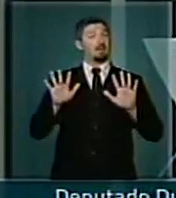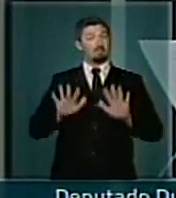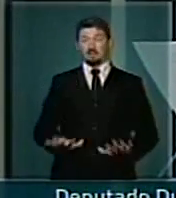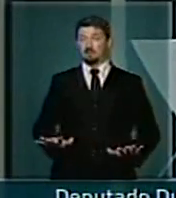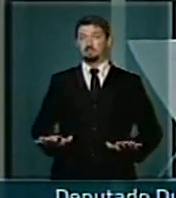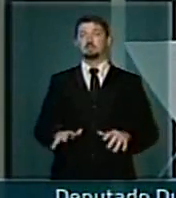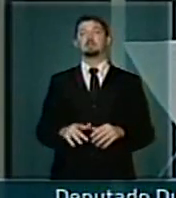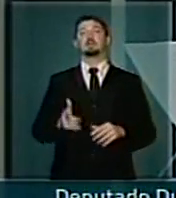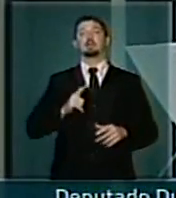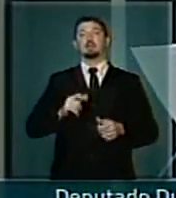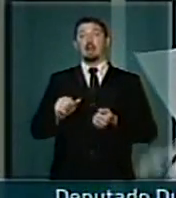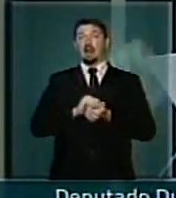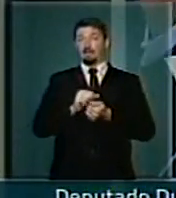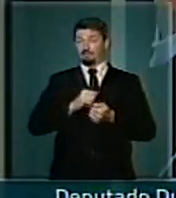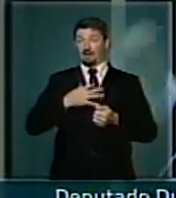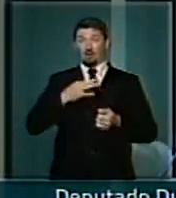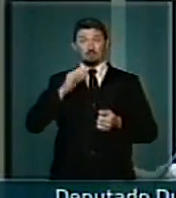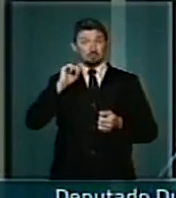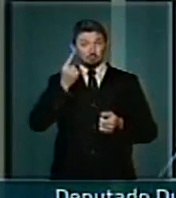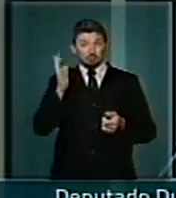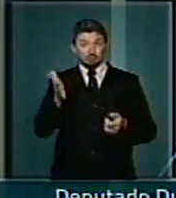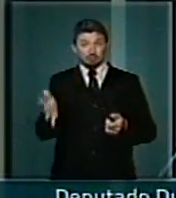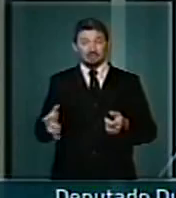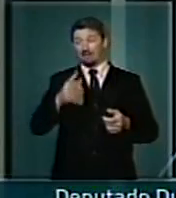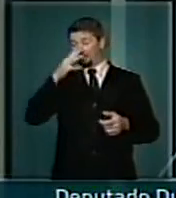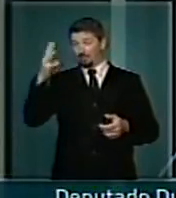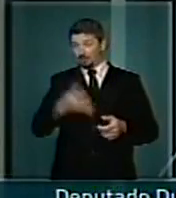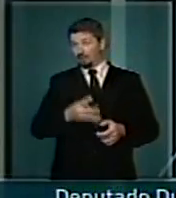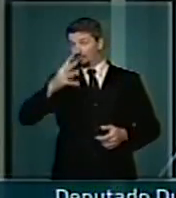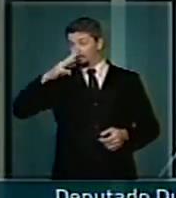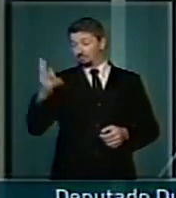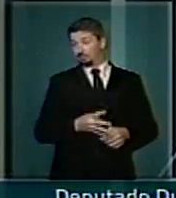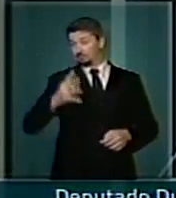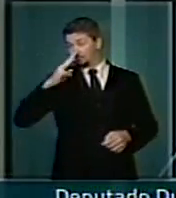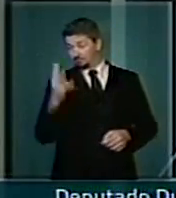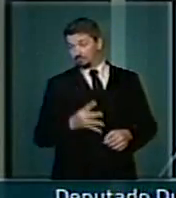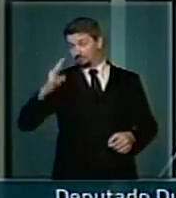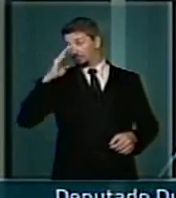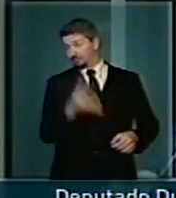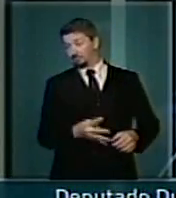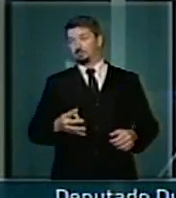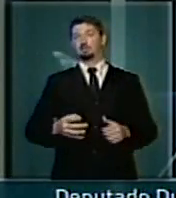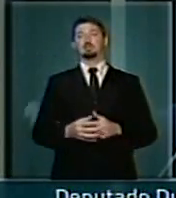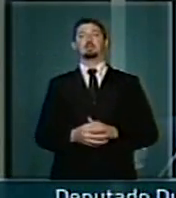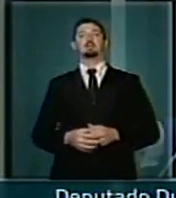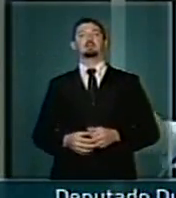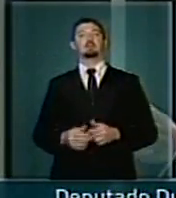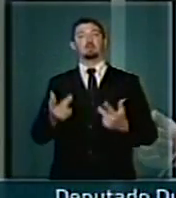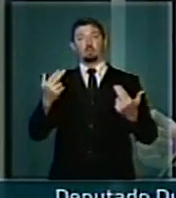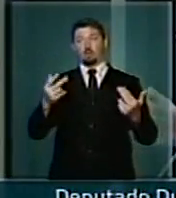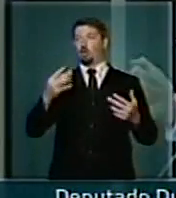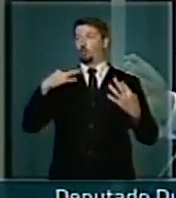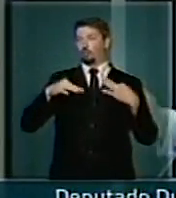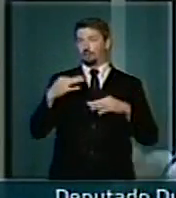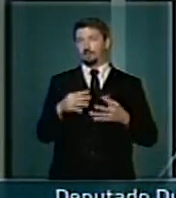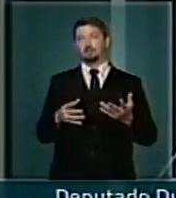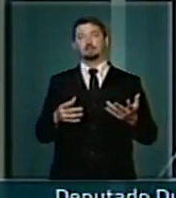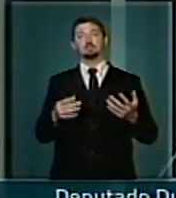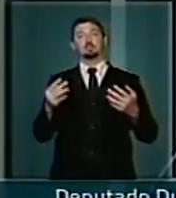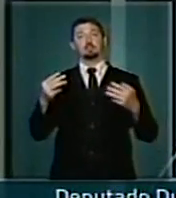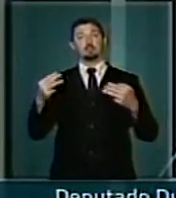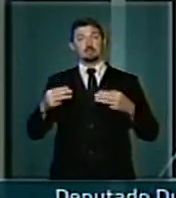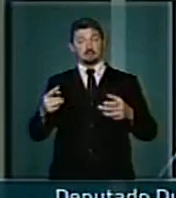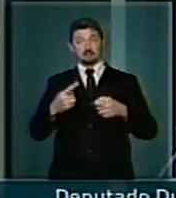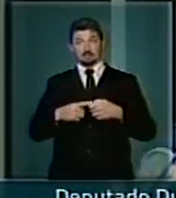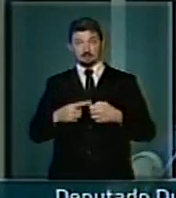tanta lavação de roupa suja, com tantas denúncias de irregularidades em pastas importantes, como são o turismo e o Ministério